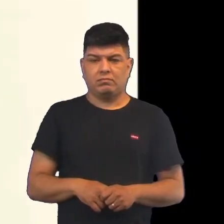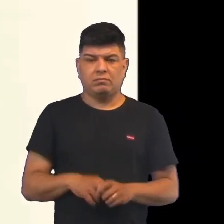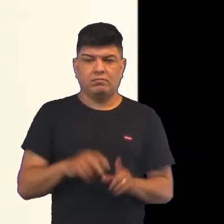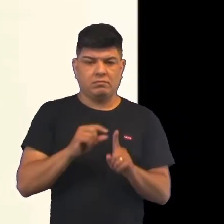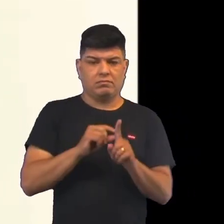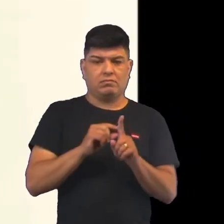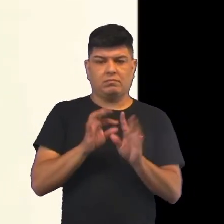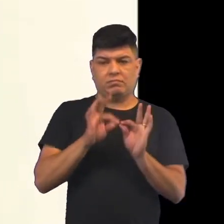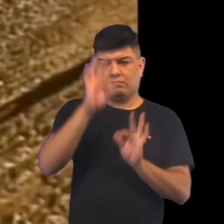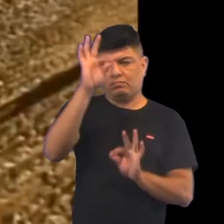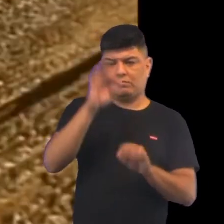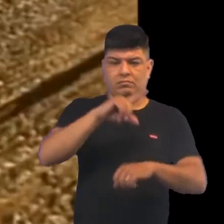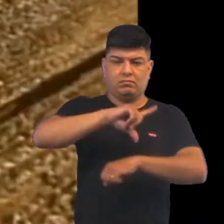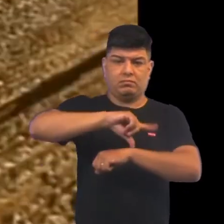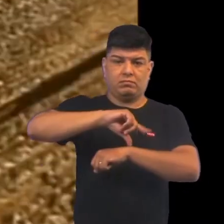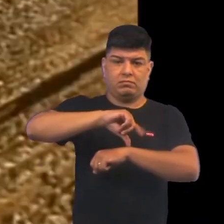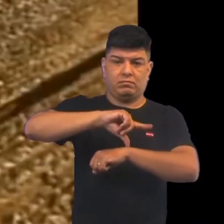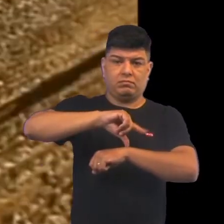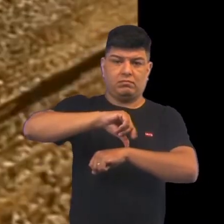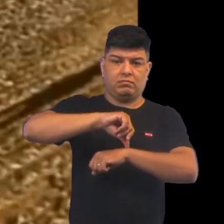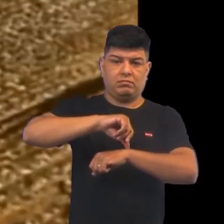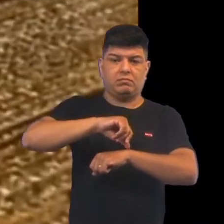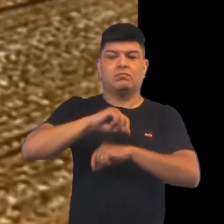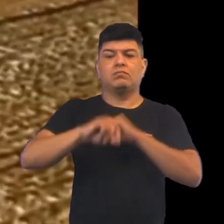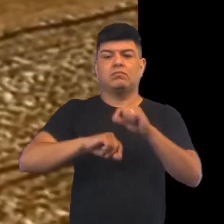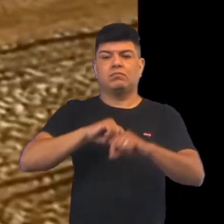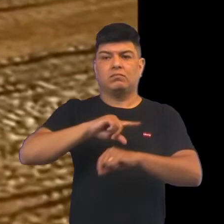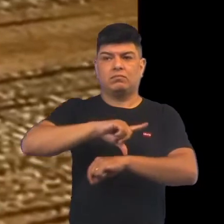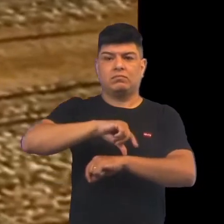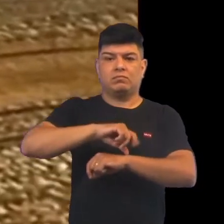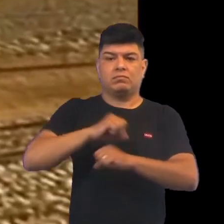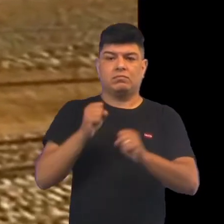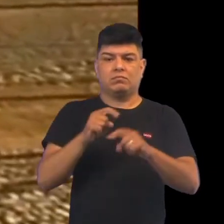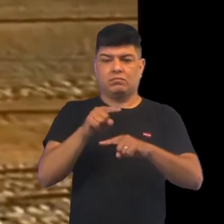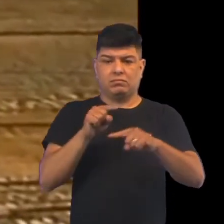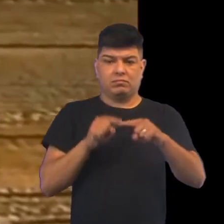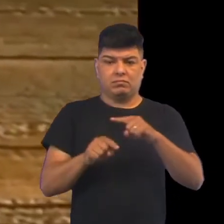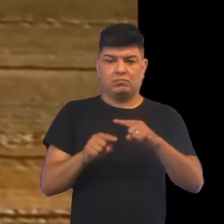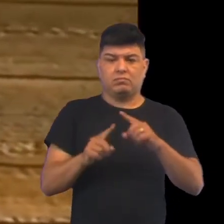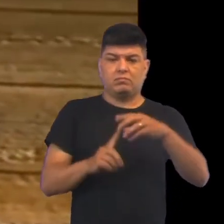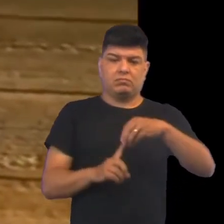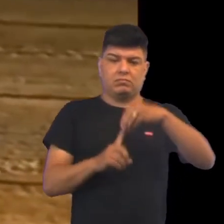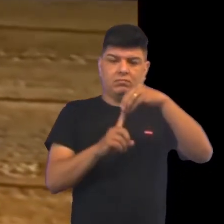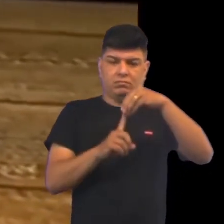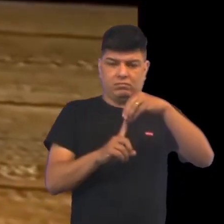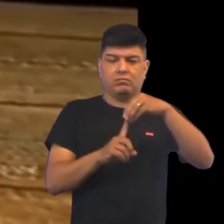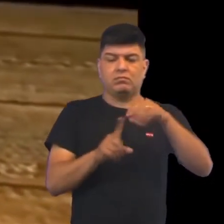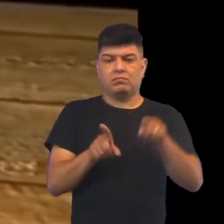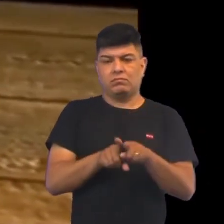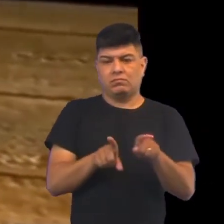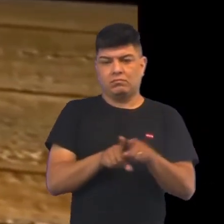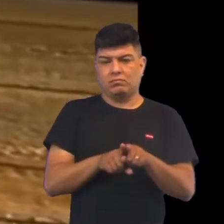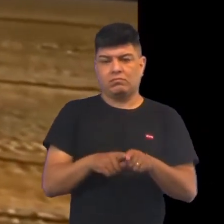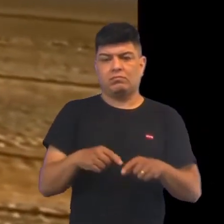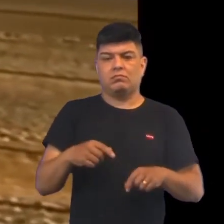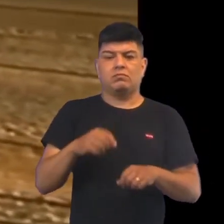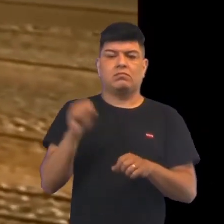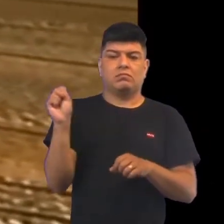Medindo o tempo. O tempo cronológico pode ser dividido em unidades de medidas: